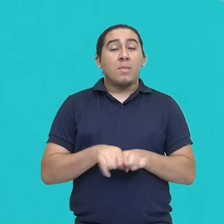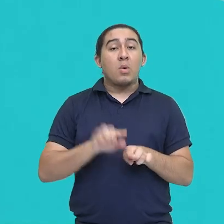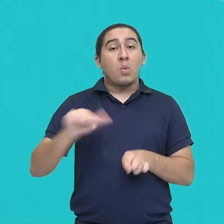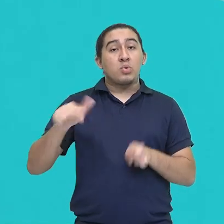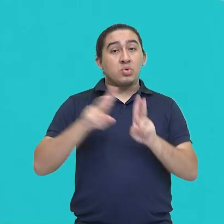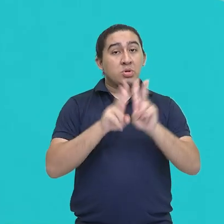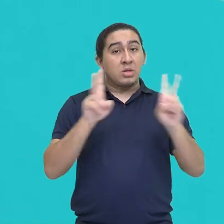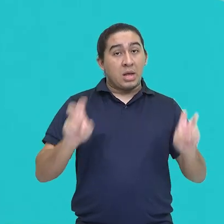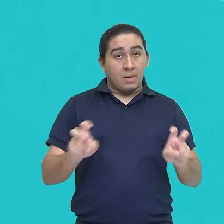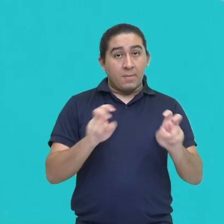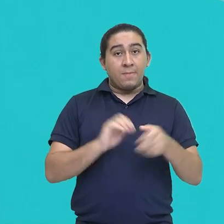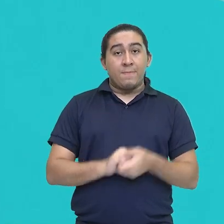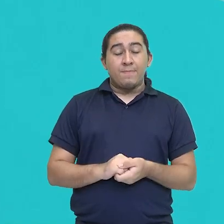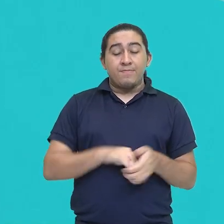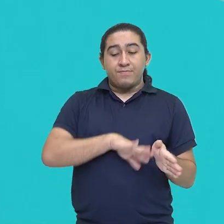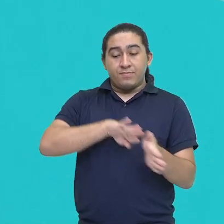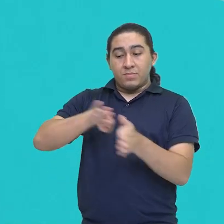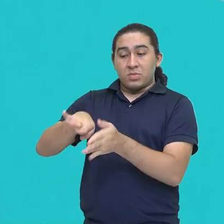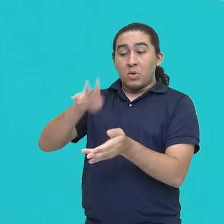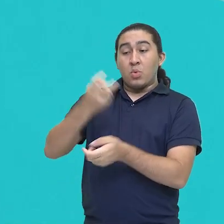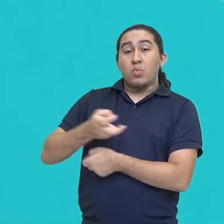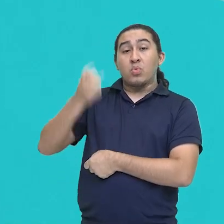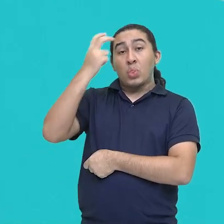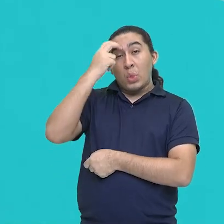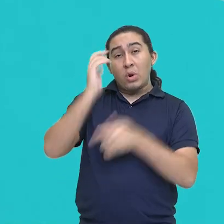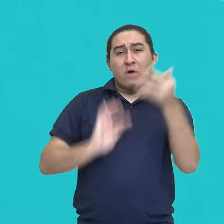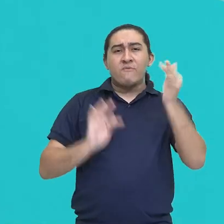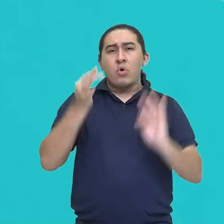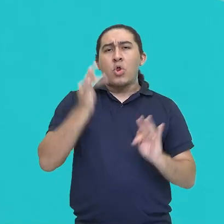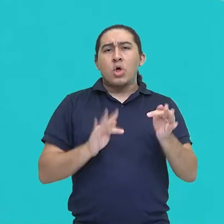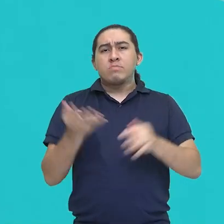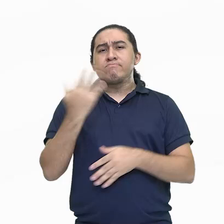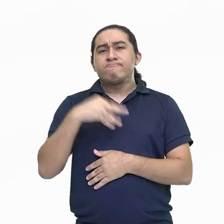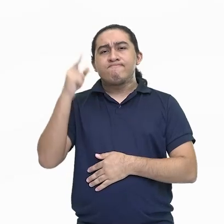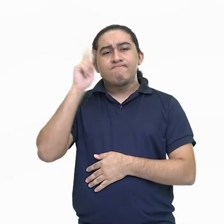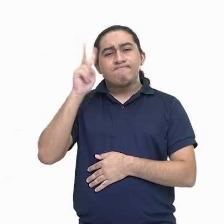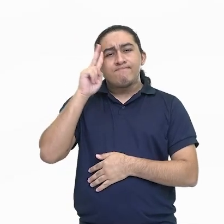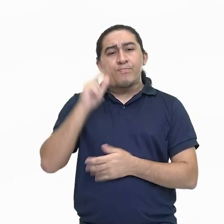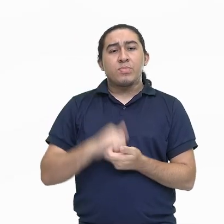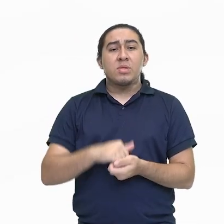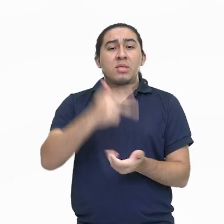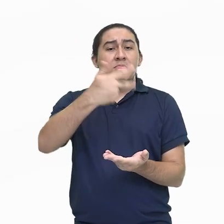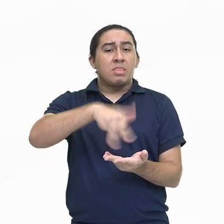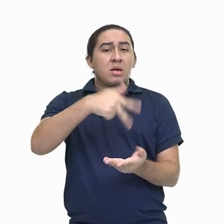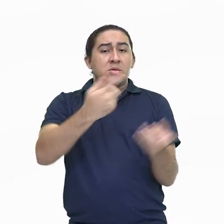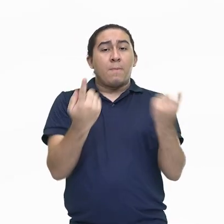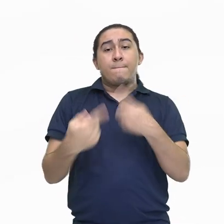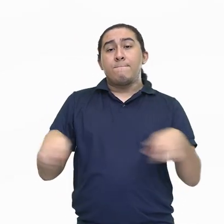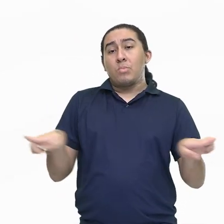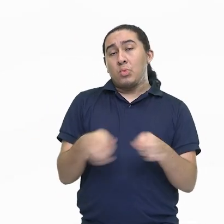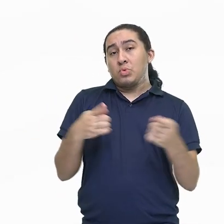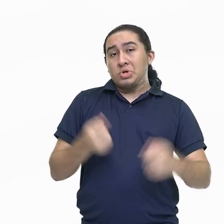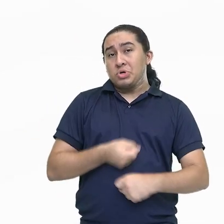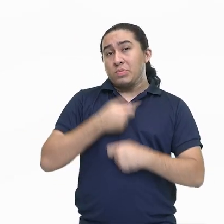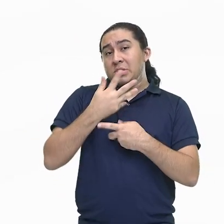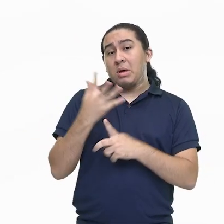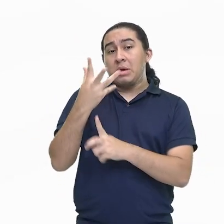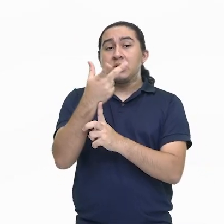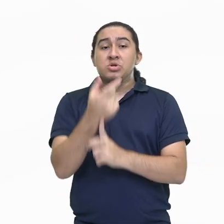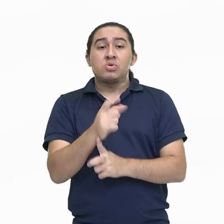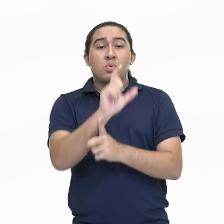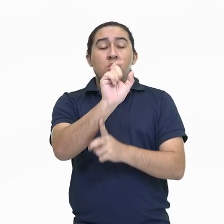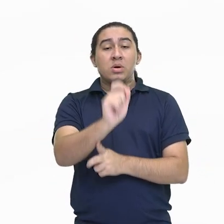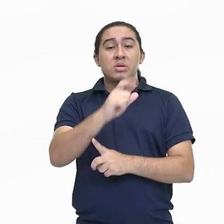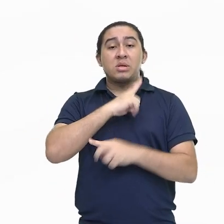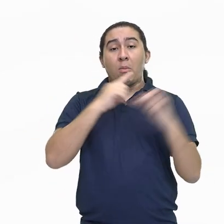sobre cultura, folclore. Vamos lembrar? Danças, músicas e demais expressões artísticas vão